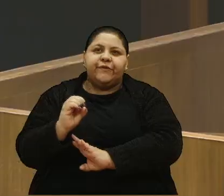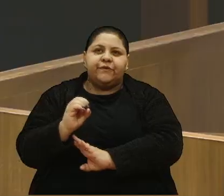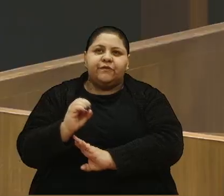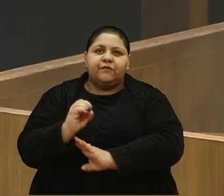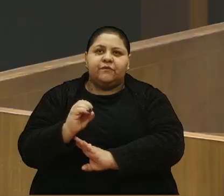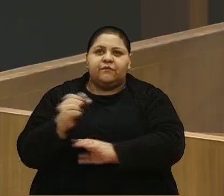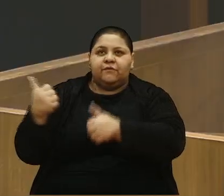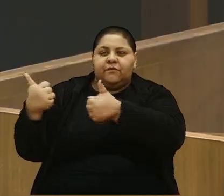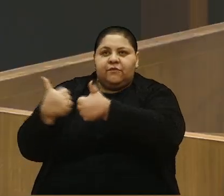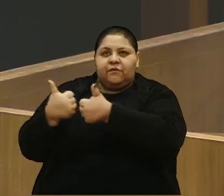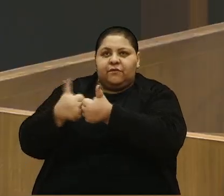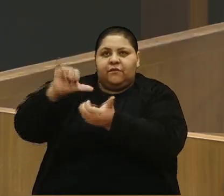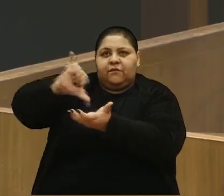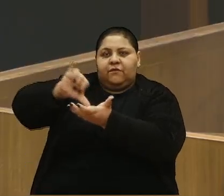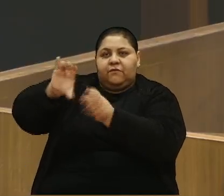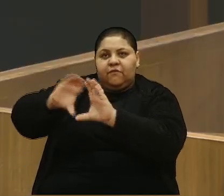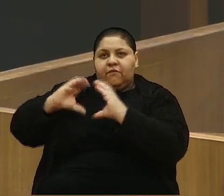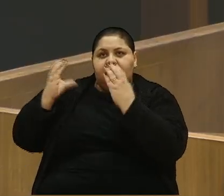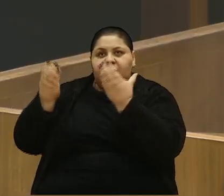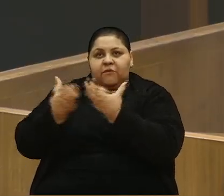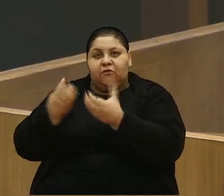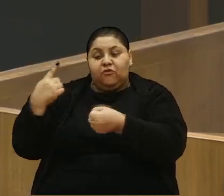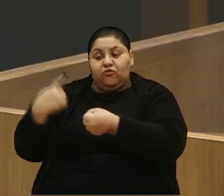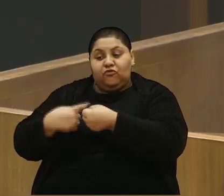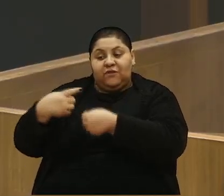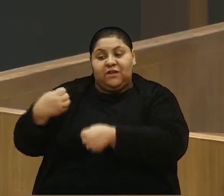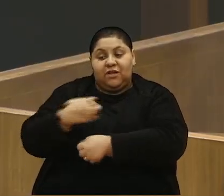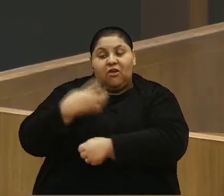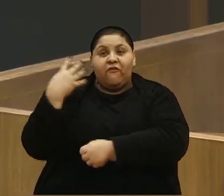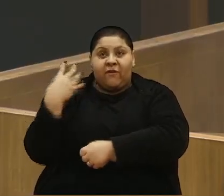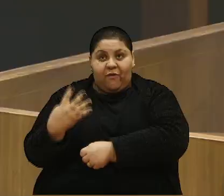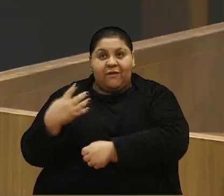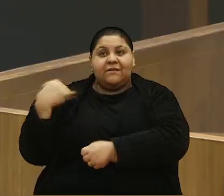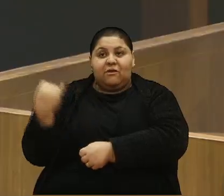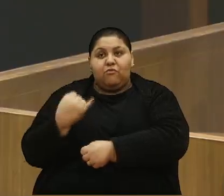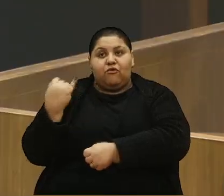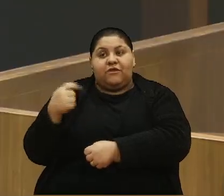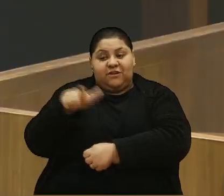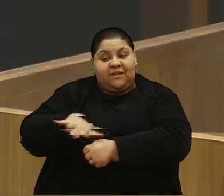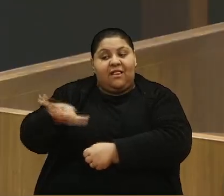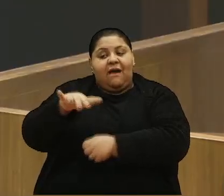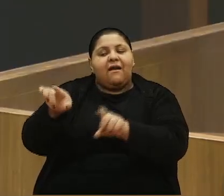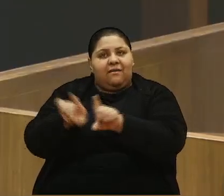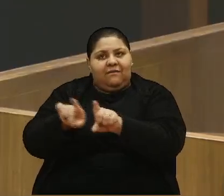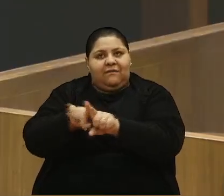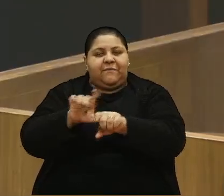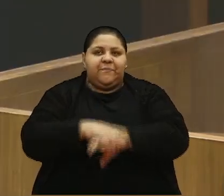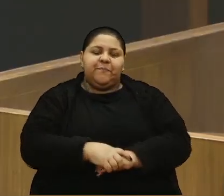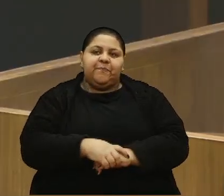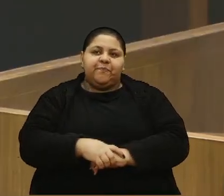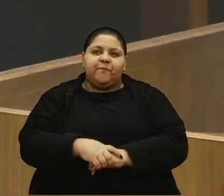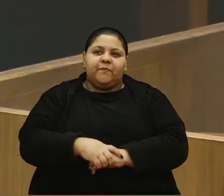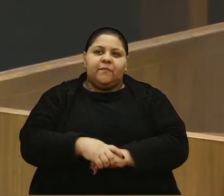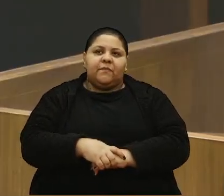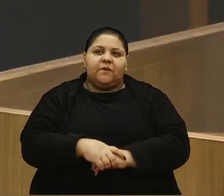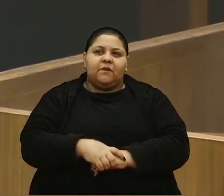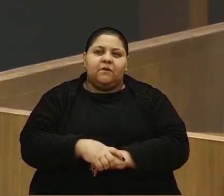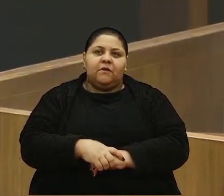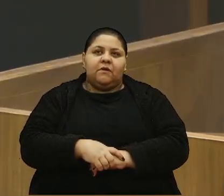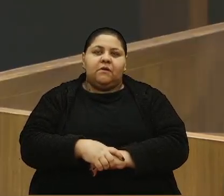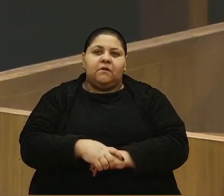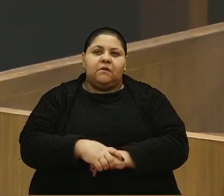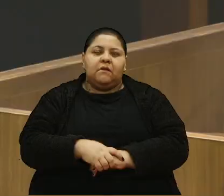do lado do Centro Comunitário do Cidade Nova 4. Muito importante ali. A penúltima,